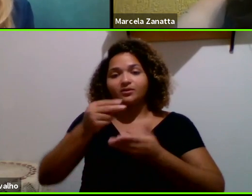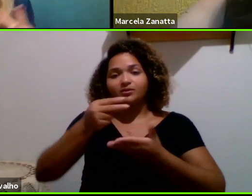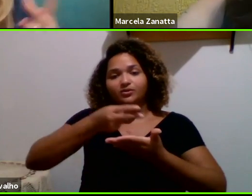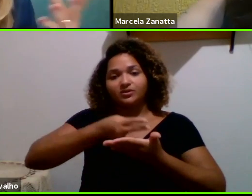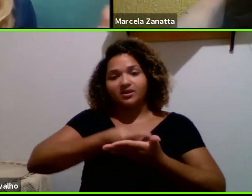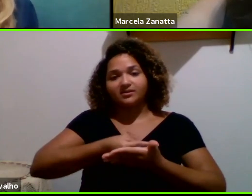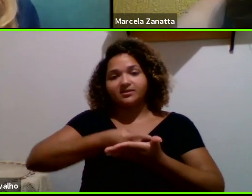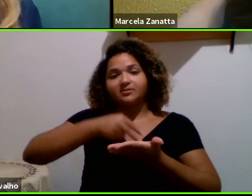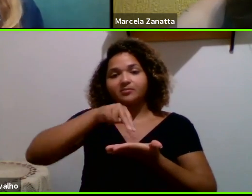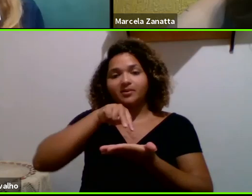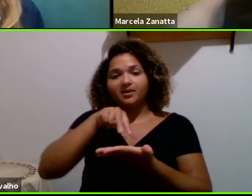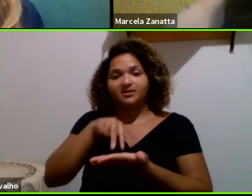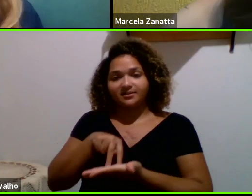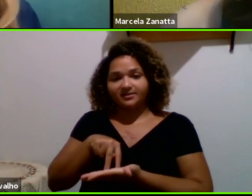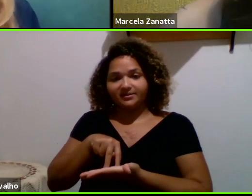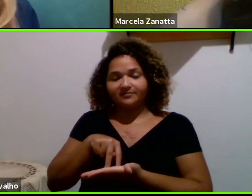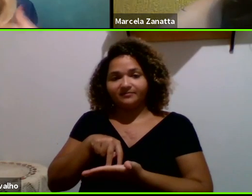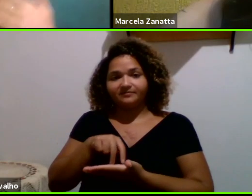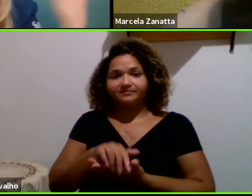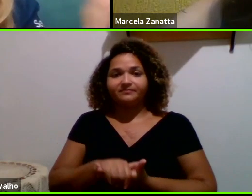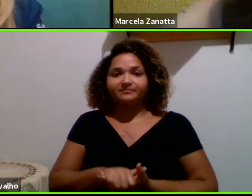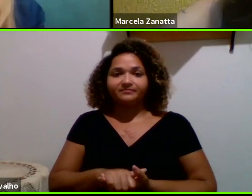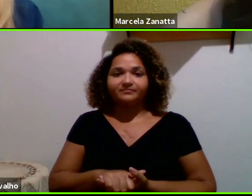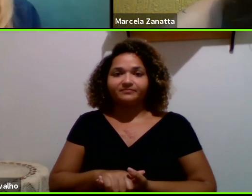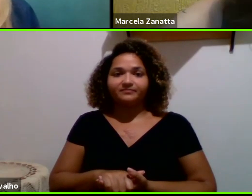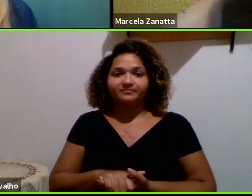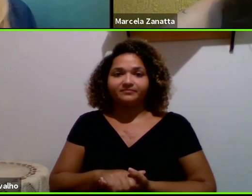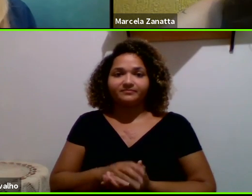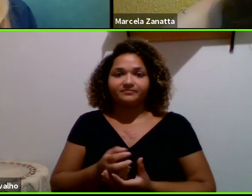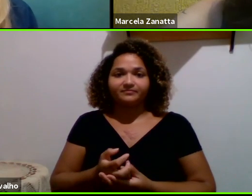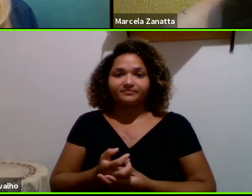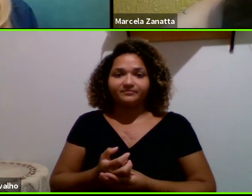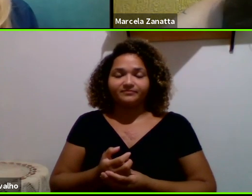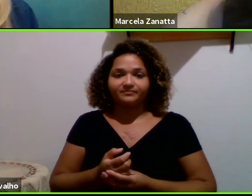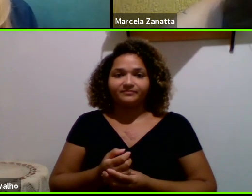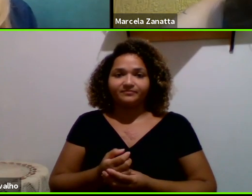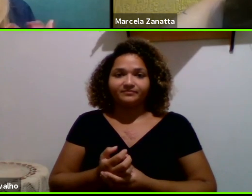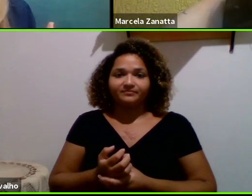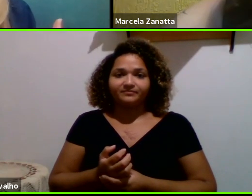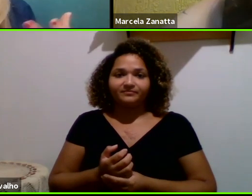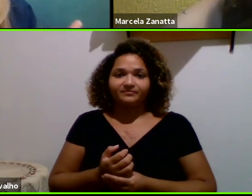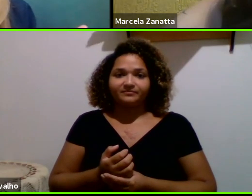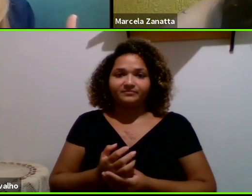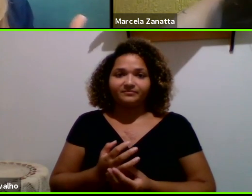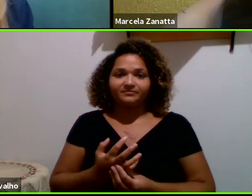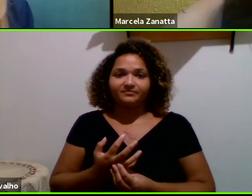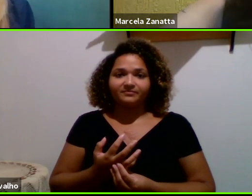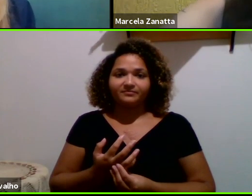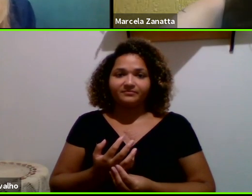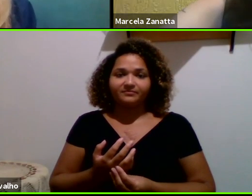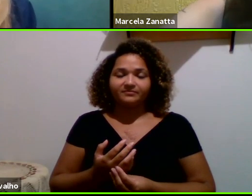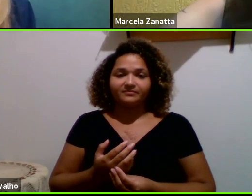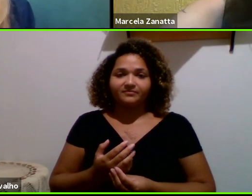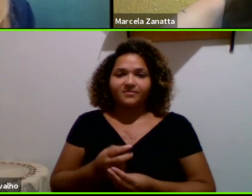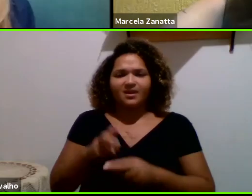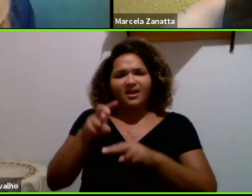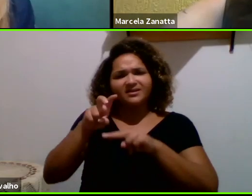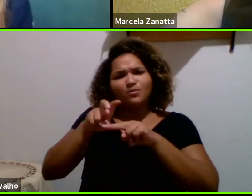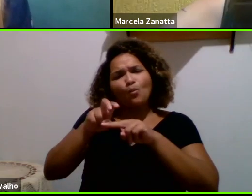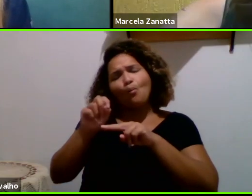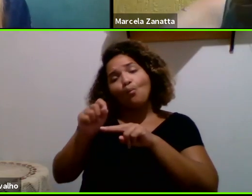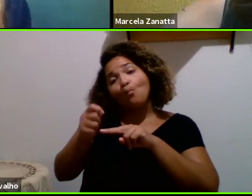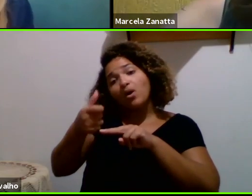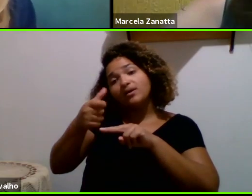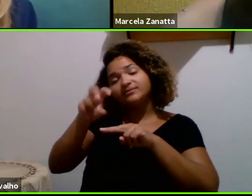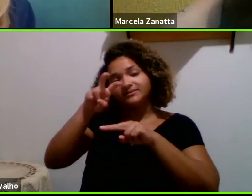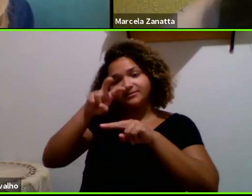essa mulher, ela escolheu a banqueta. Tinha uma pergunta falando da banqueta. A banqueta deve ser utilizada em